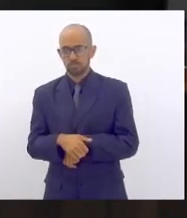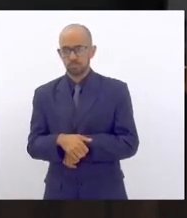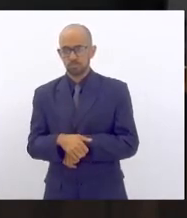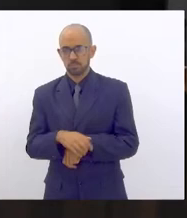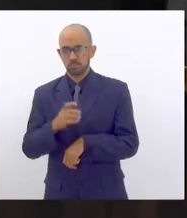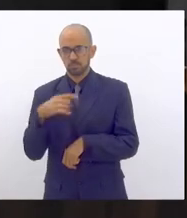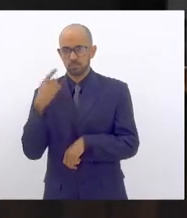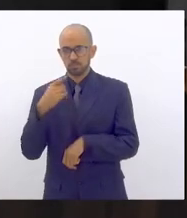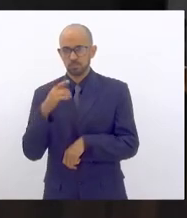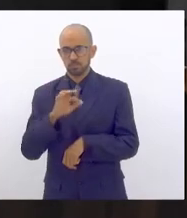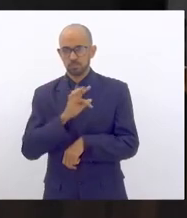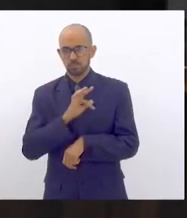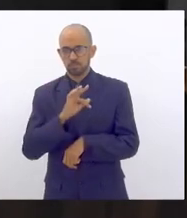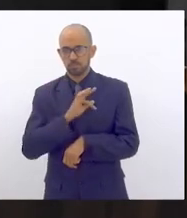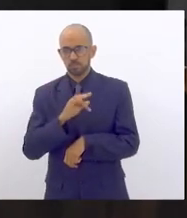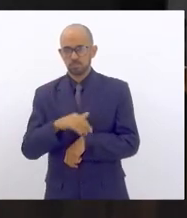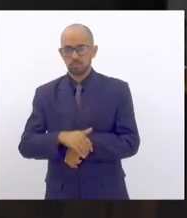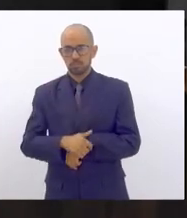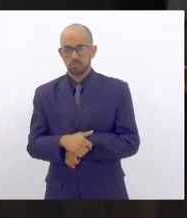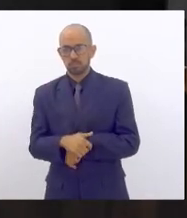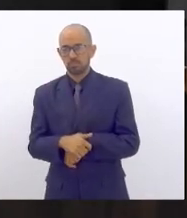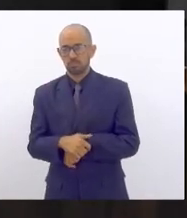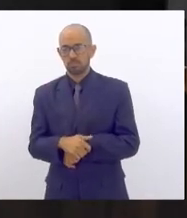deputada Marta Rocha,